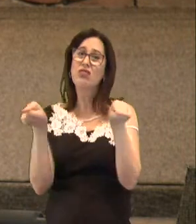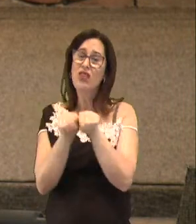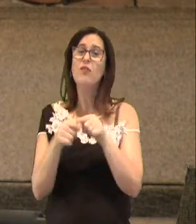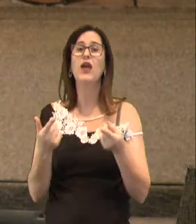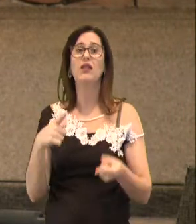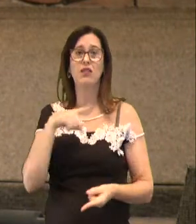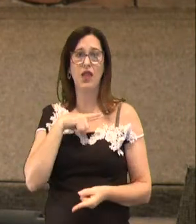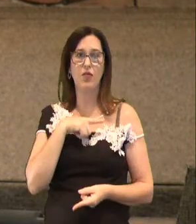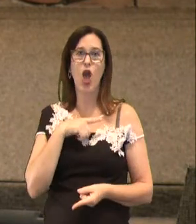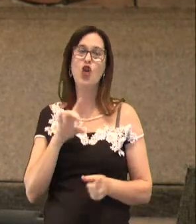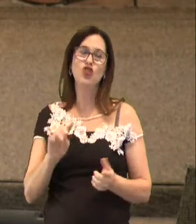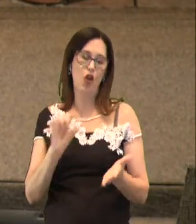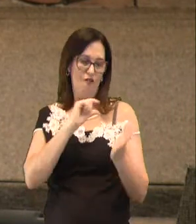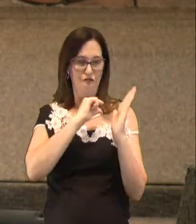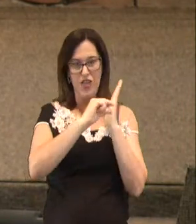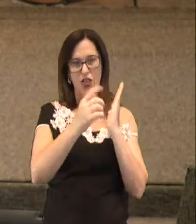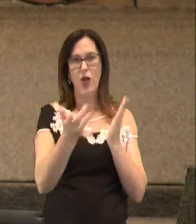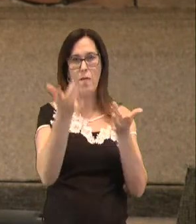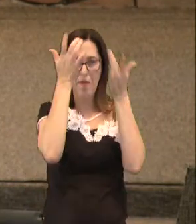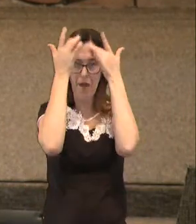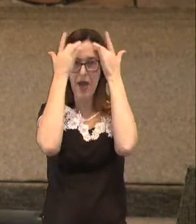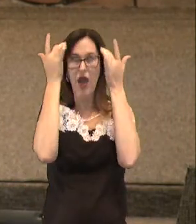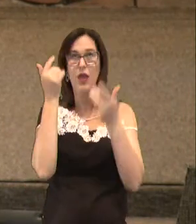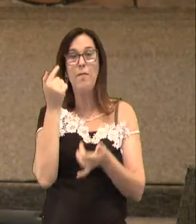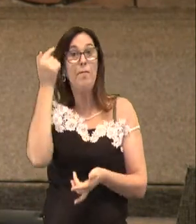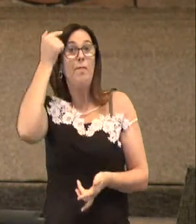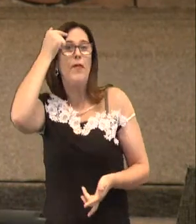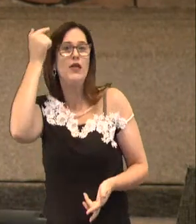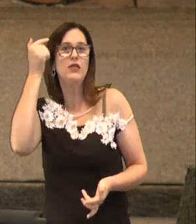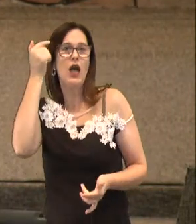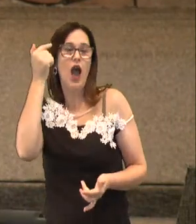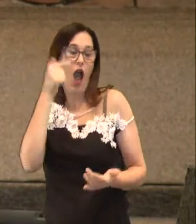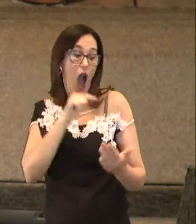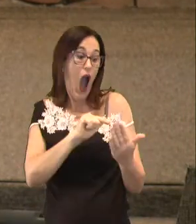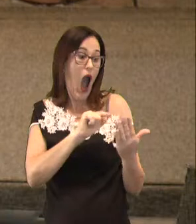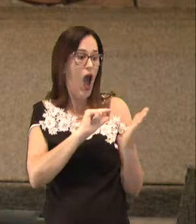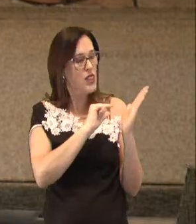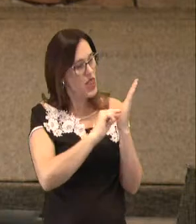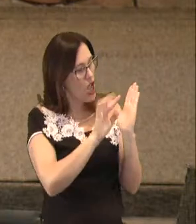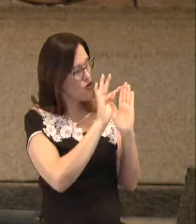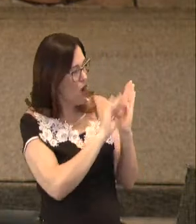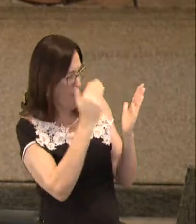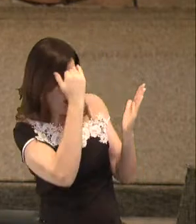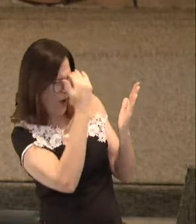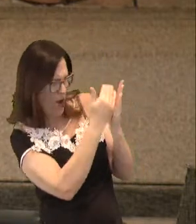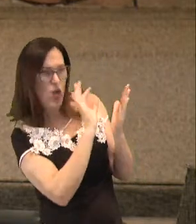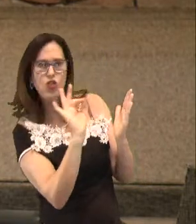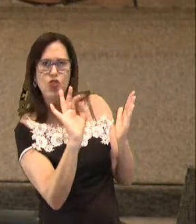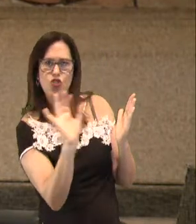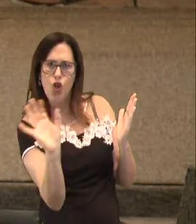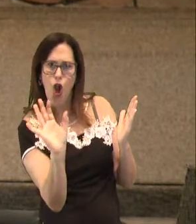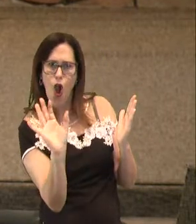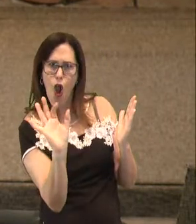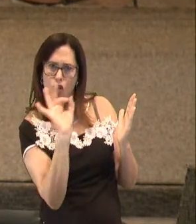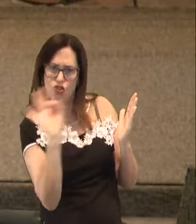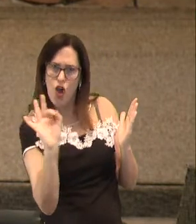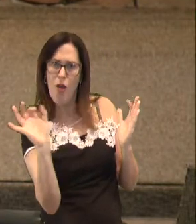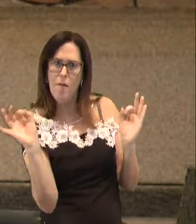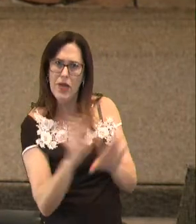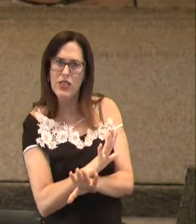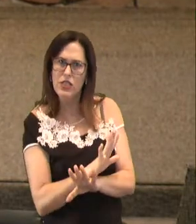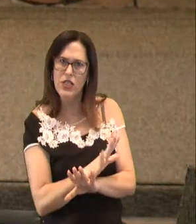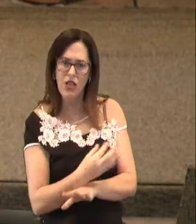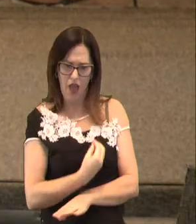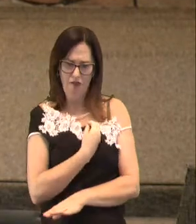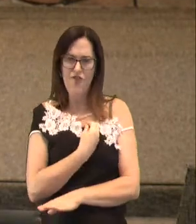apenas decorar versículos e achar que a obediência desse ou daquele texto apenas nos garante um lugar na